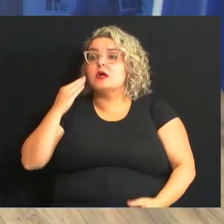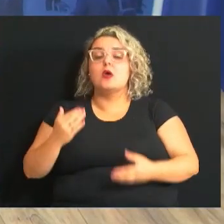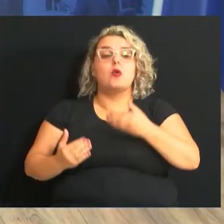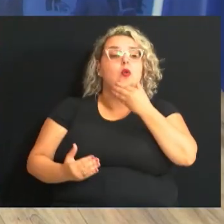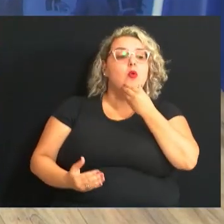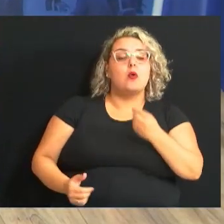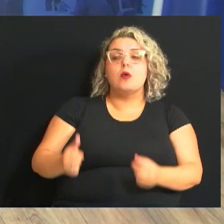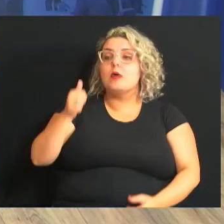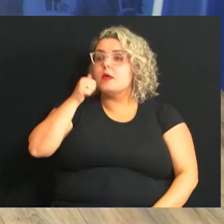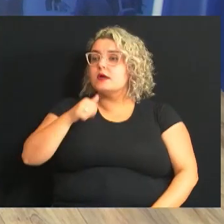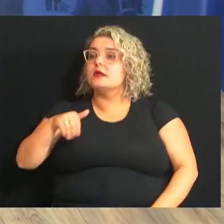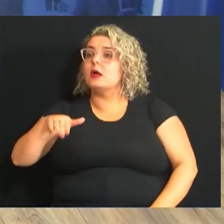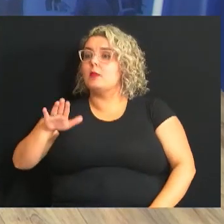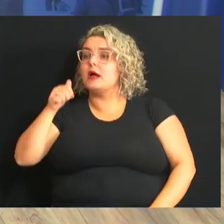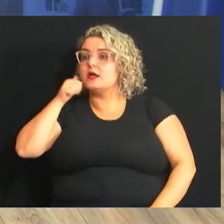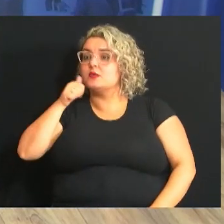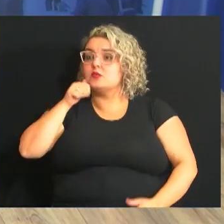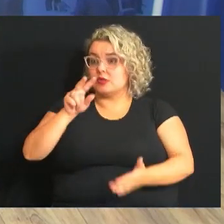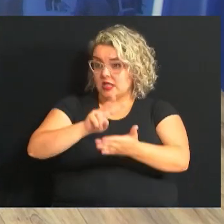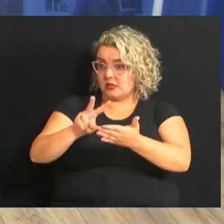que estão lendo o seu livro?